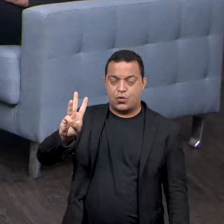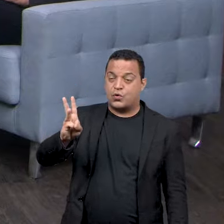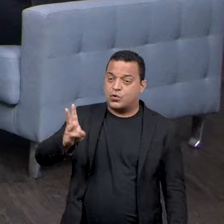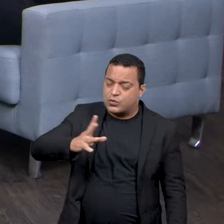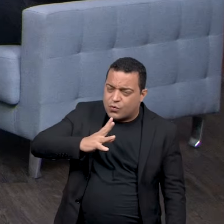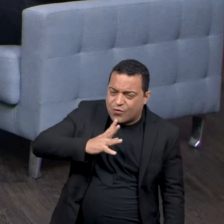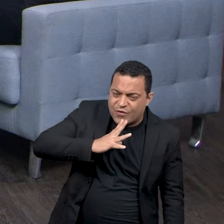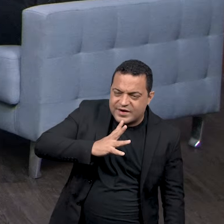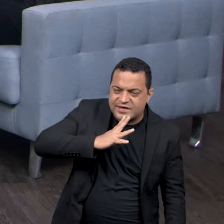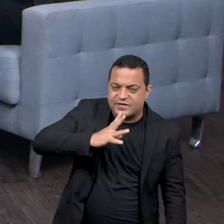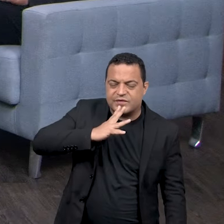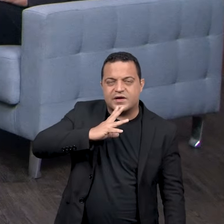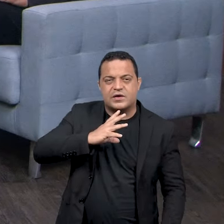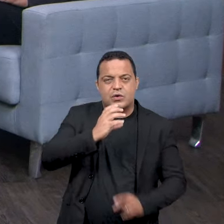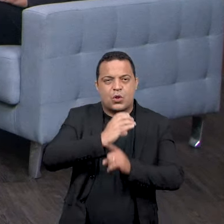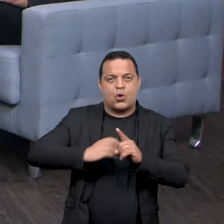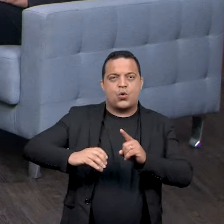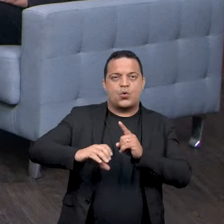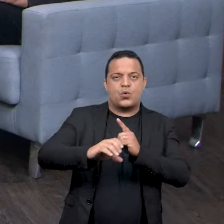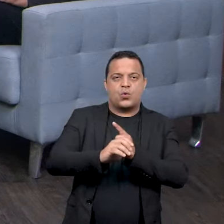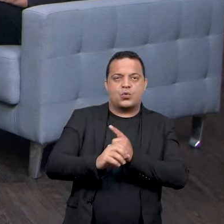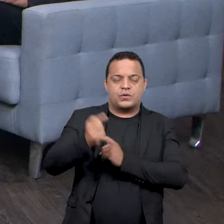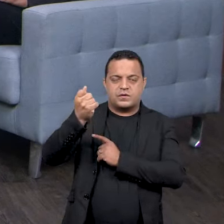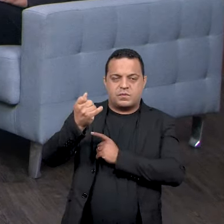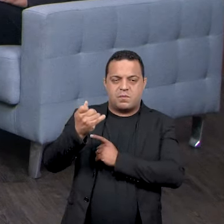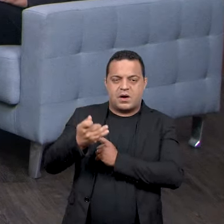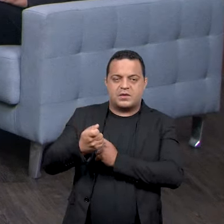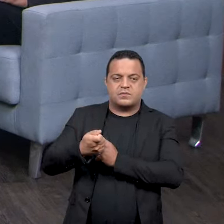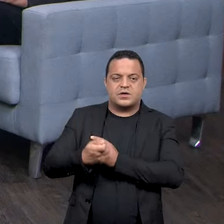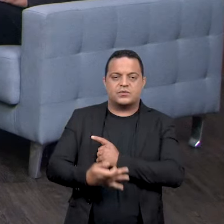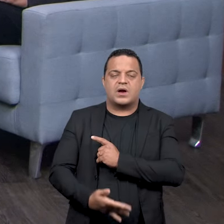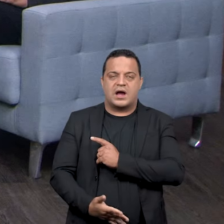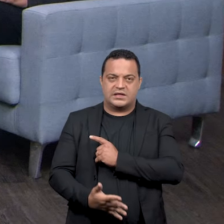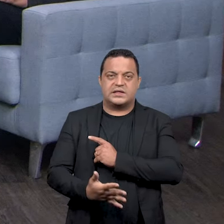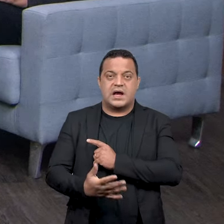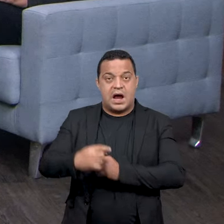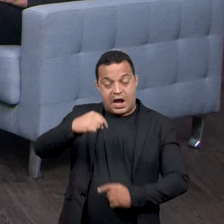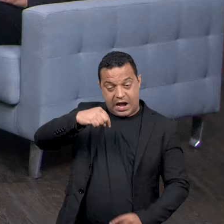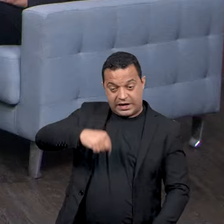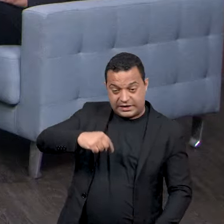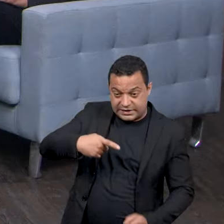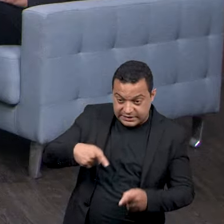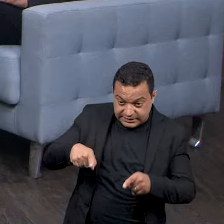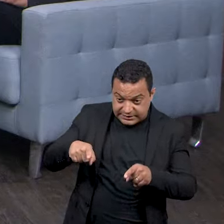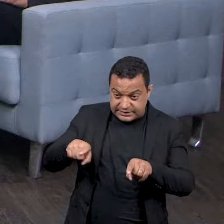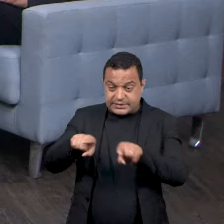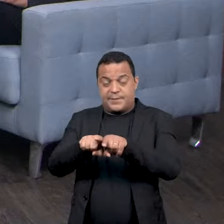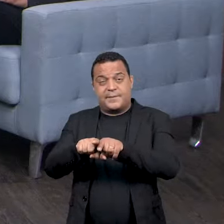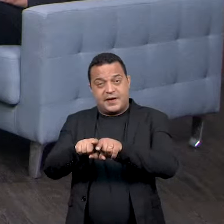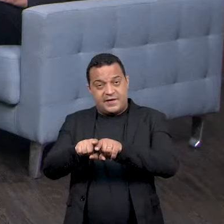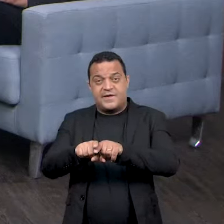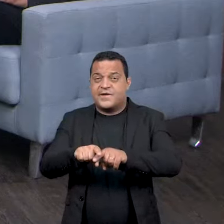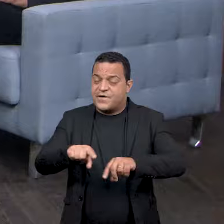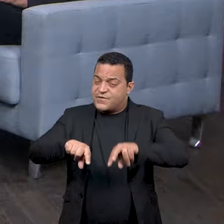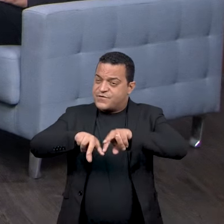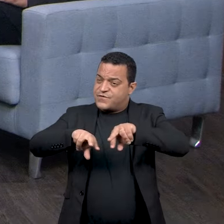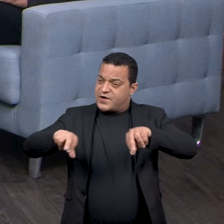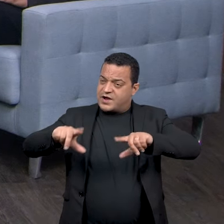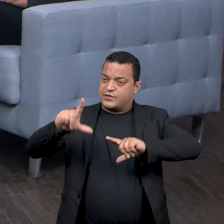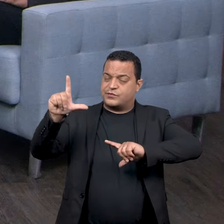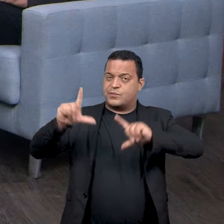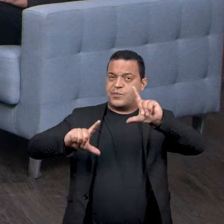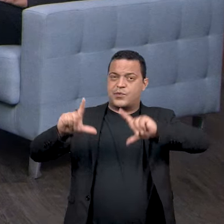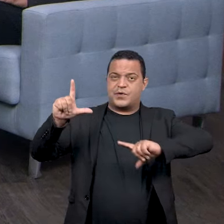nas programações aí da Rádio e TV Manaim e já participou conosco aqui do programa Mais Sábios também.